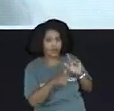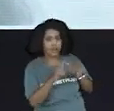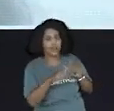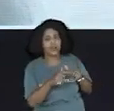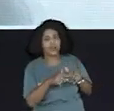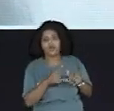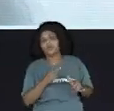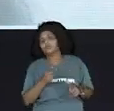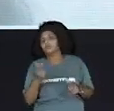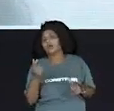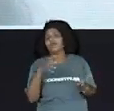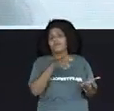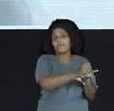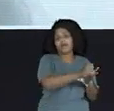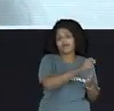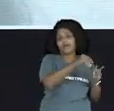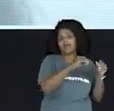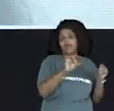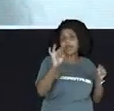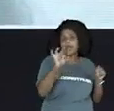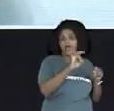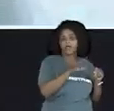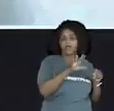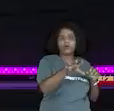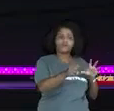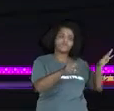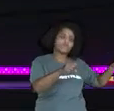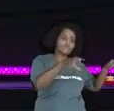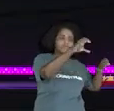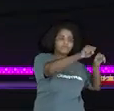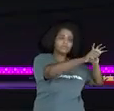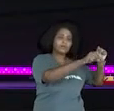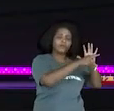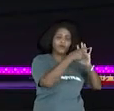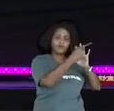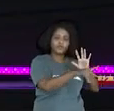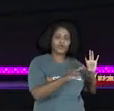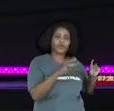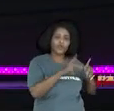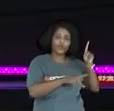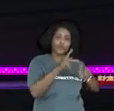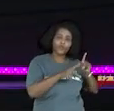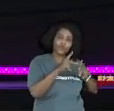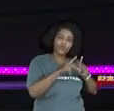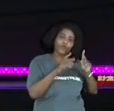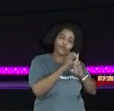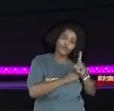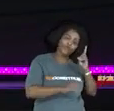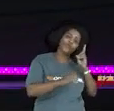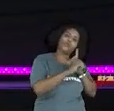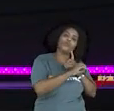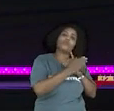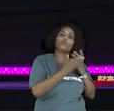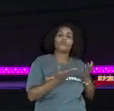eles saíram para ocupar na terra cada um à sua herança o povo prestou o culto ao senhor durante